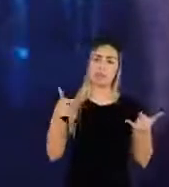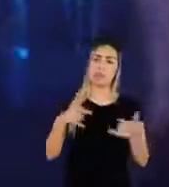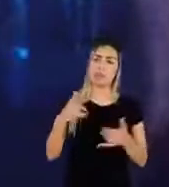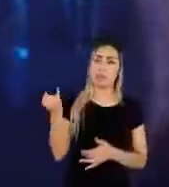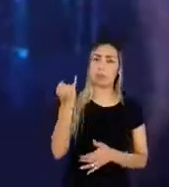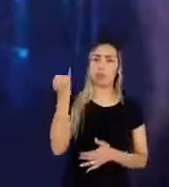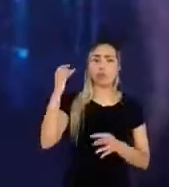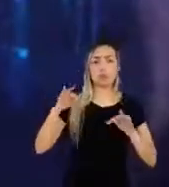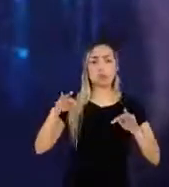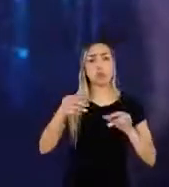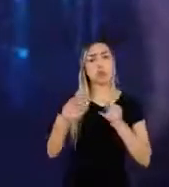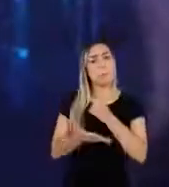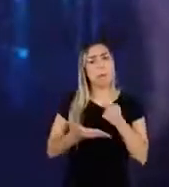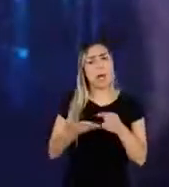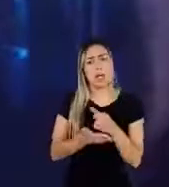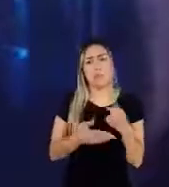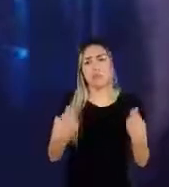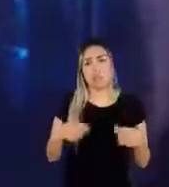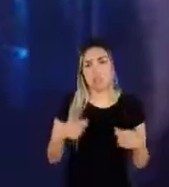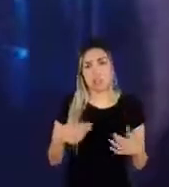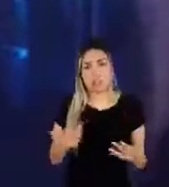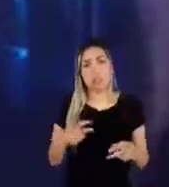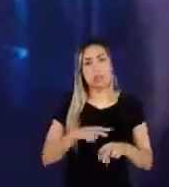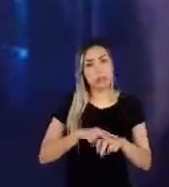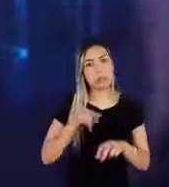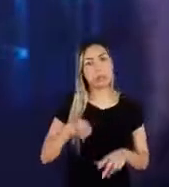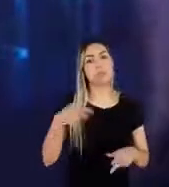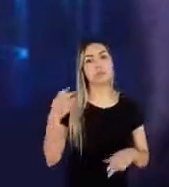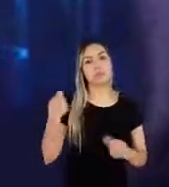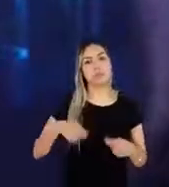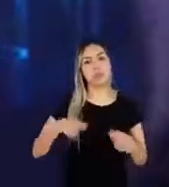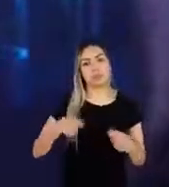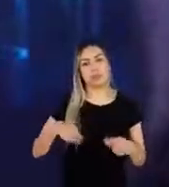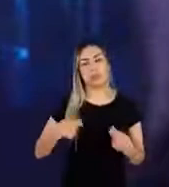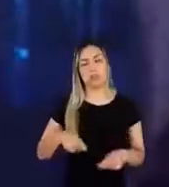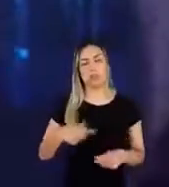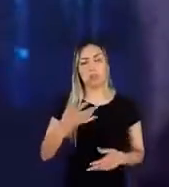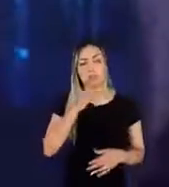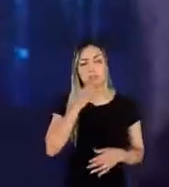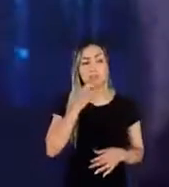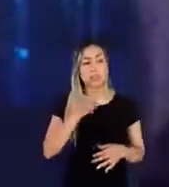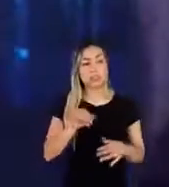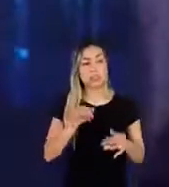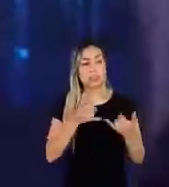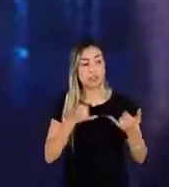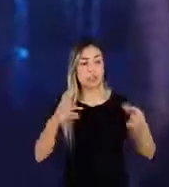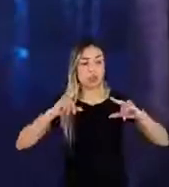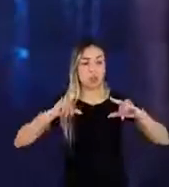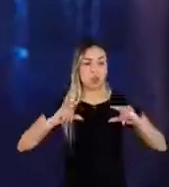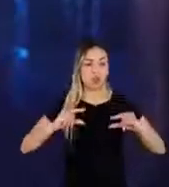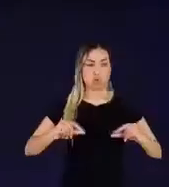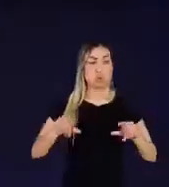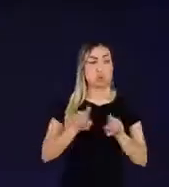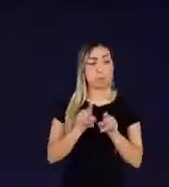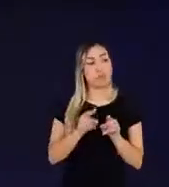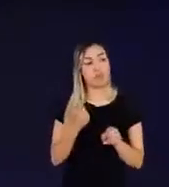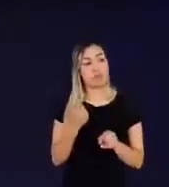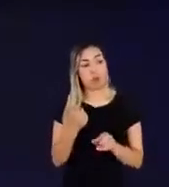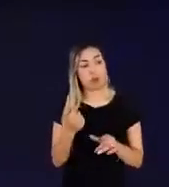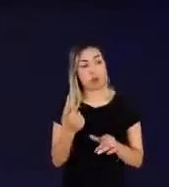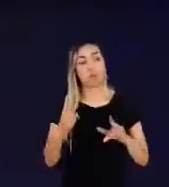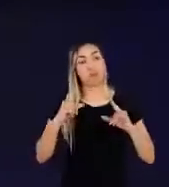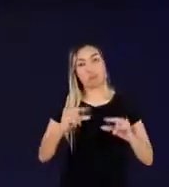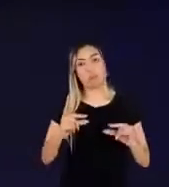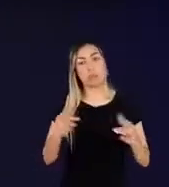essa discussão precisa também ser feita, né? Porque a gente diminuindo a carga, você também vai diminuir o preço final e você vai induzir,